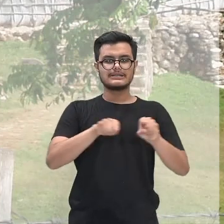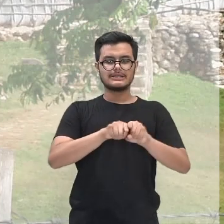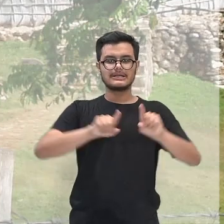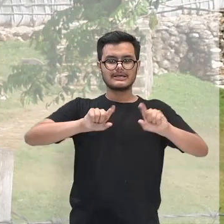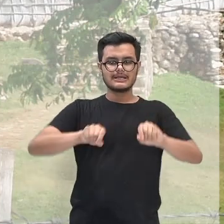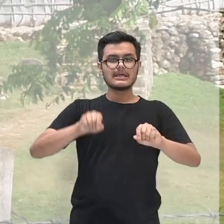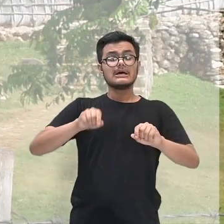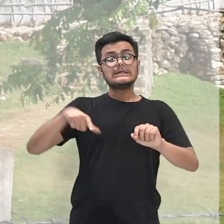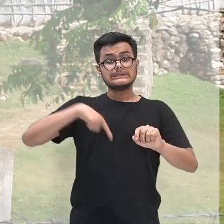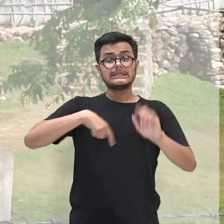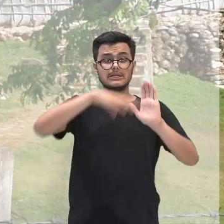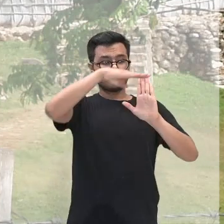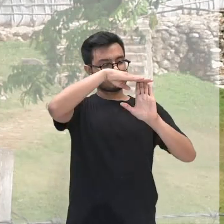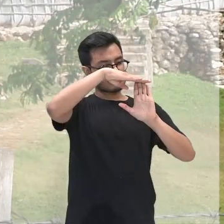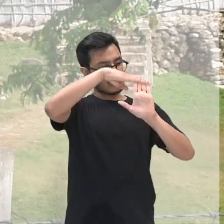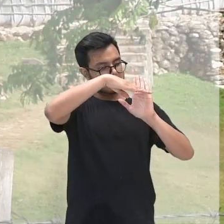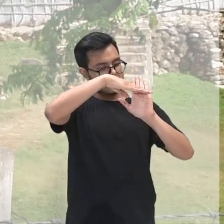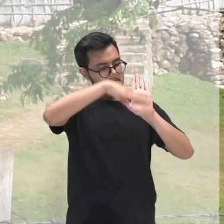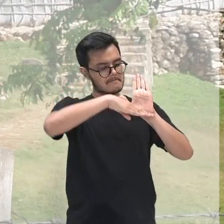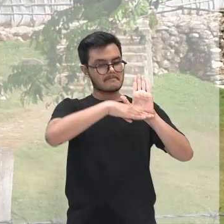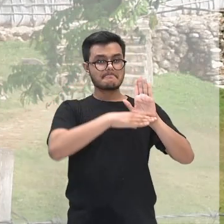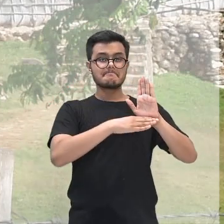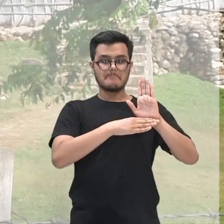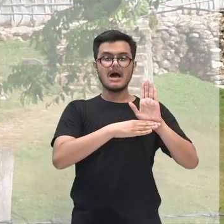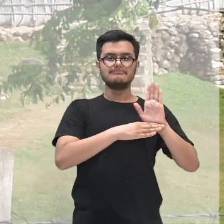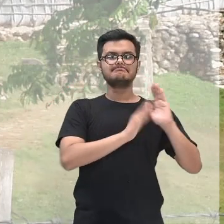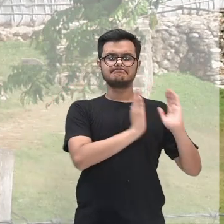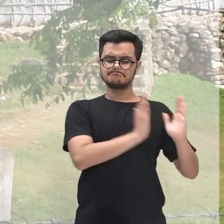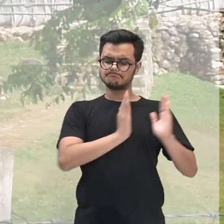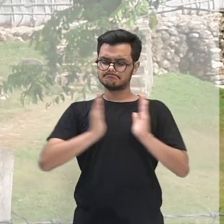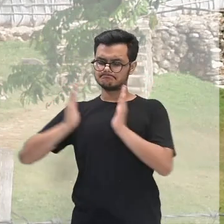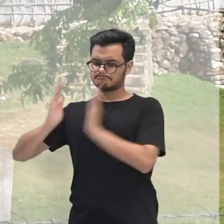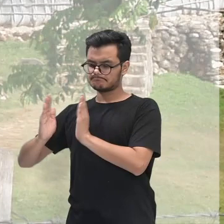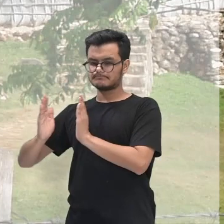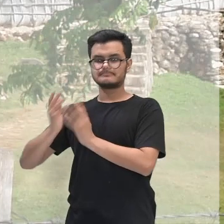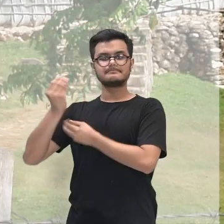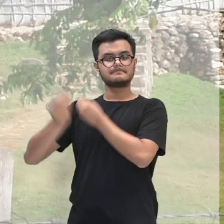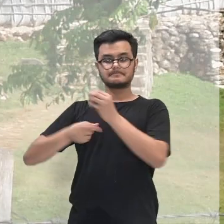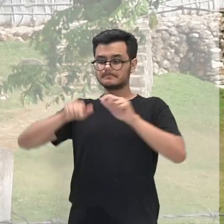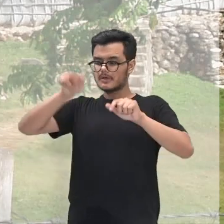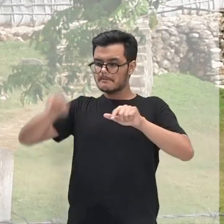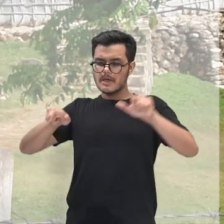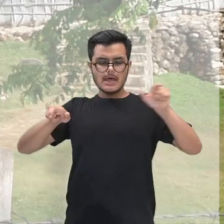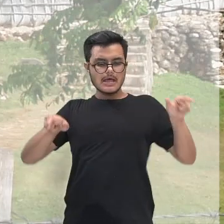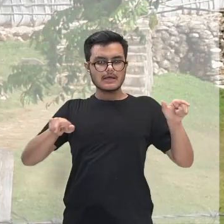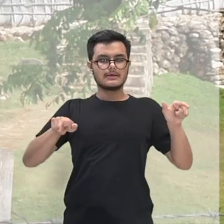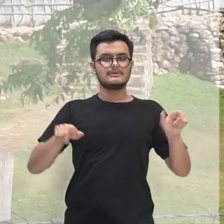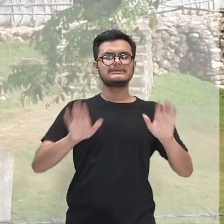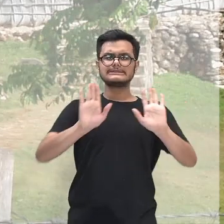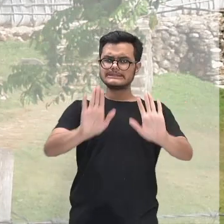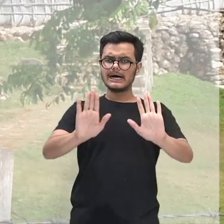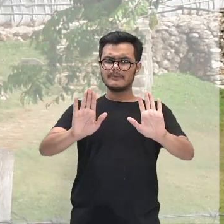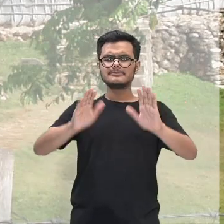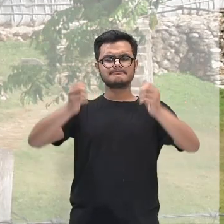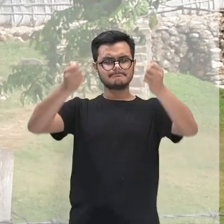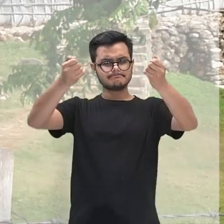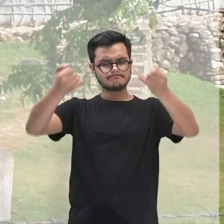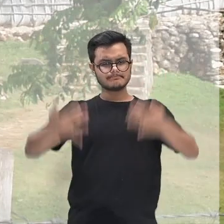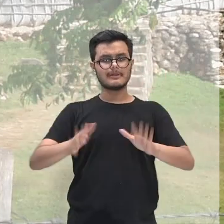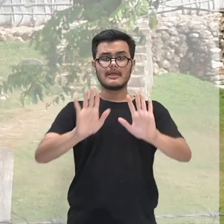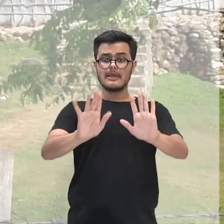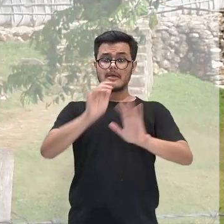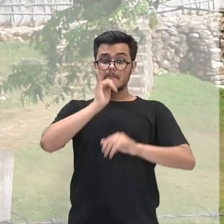cacicados complexos uma hierarquia social. Olha só, vamos lá, parte por parte. Os grandes